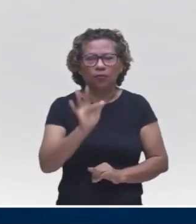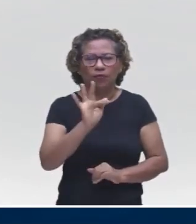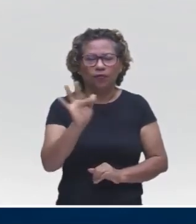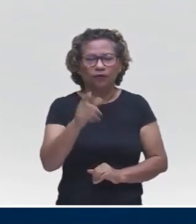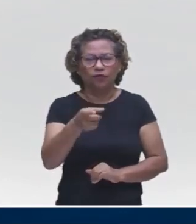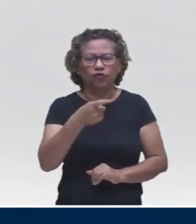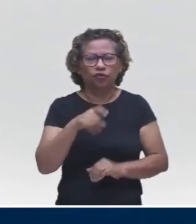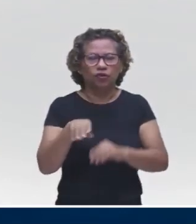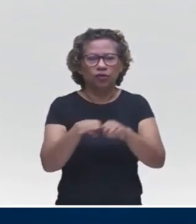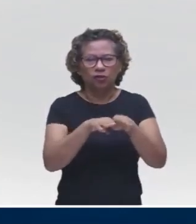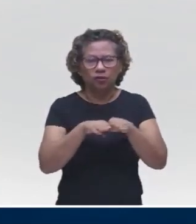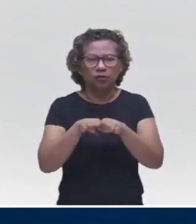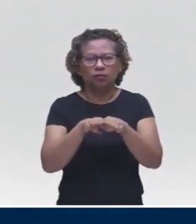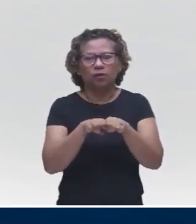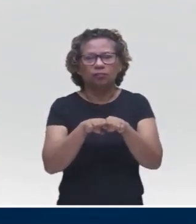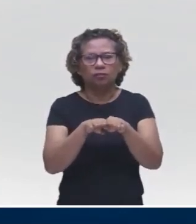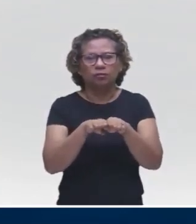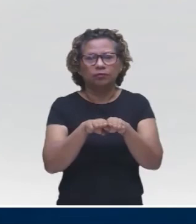igual